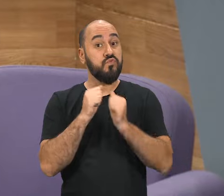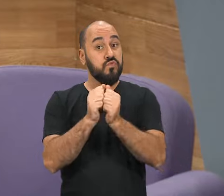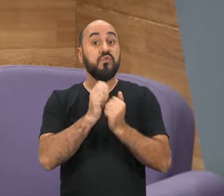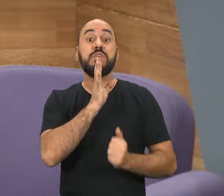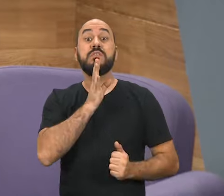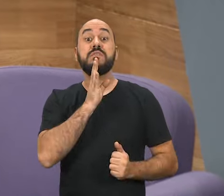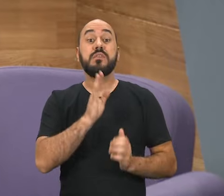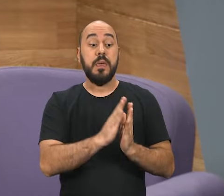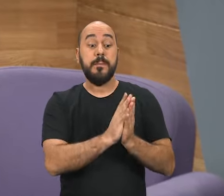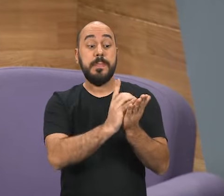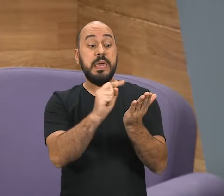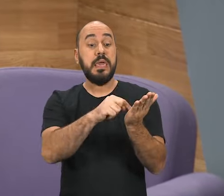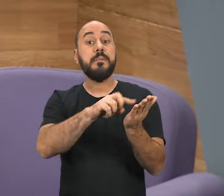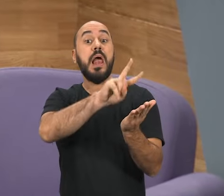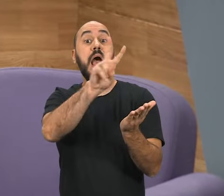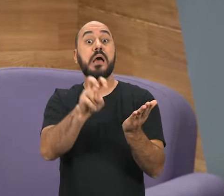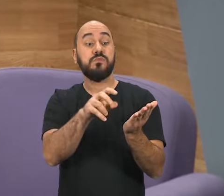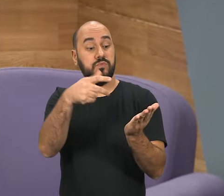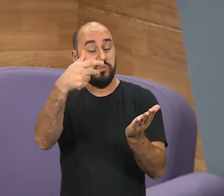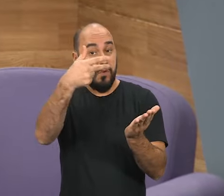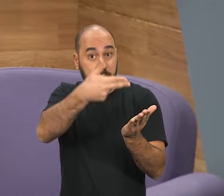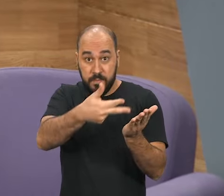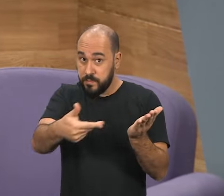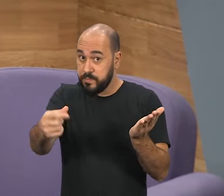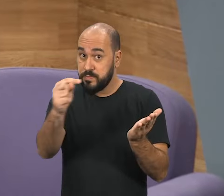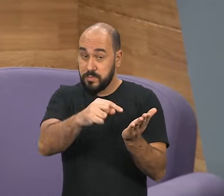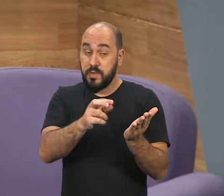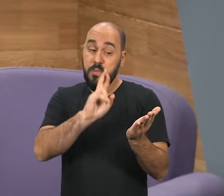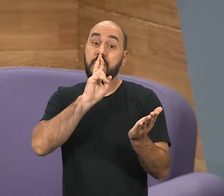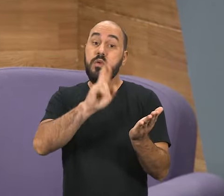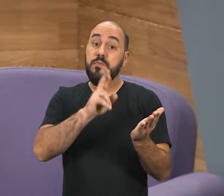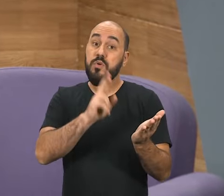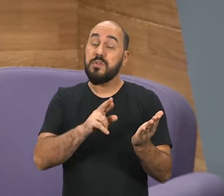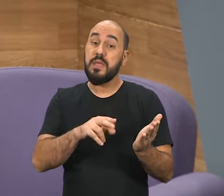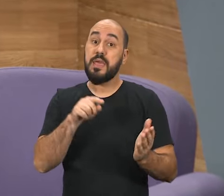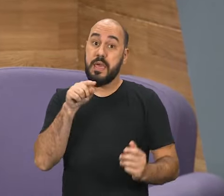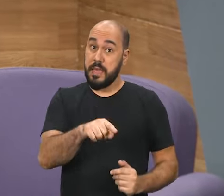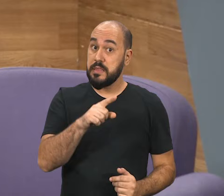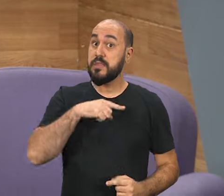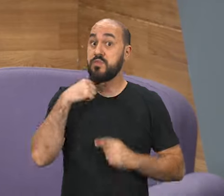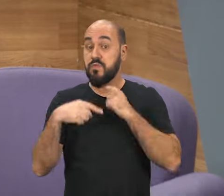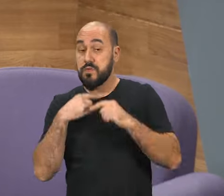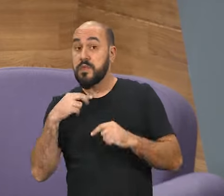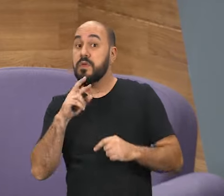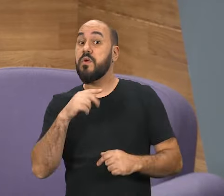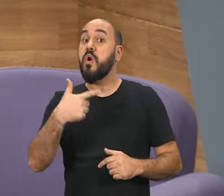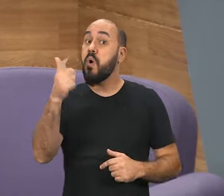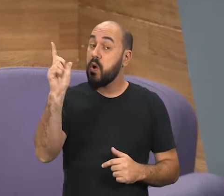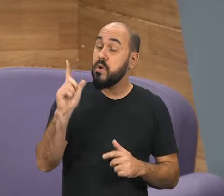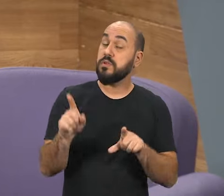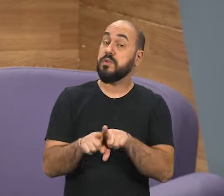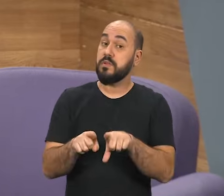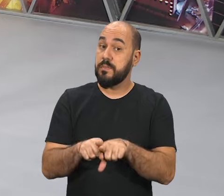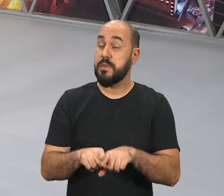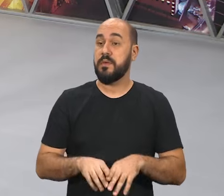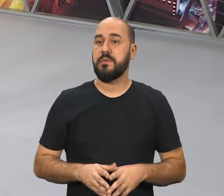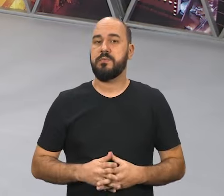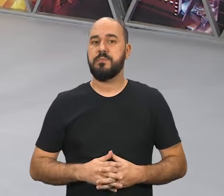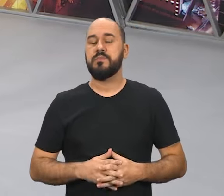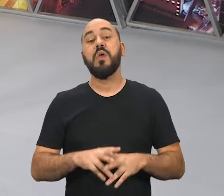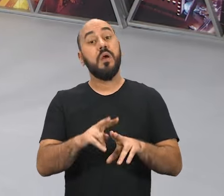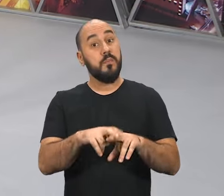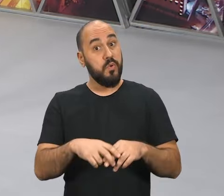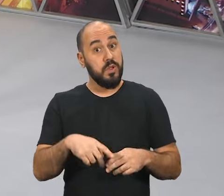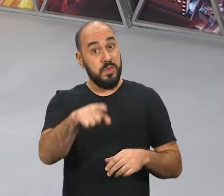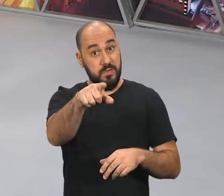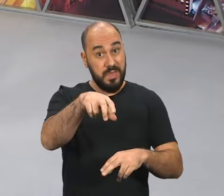que a Bíblia fala sobre esses assuntos. Vamos tentar responder estas e outras perguntas. Por